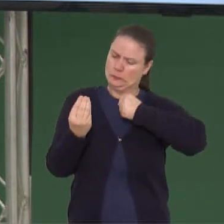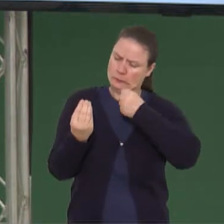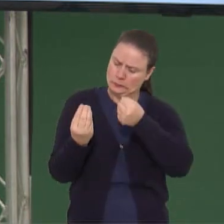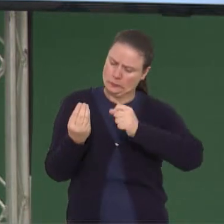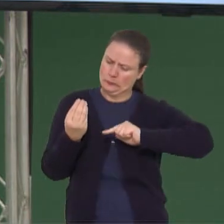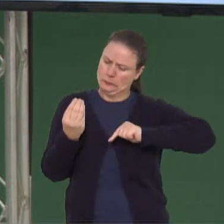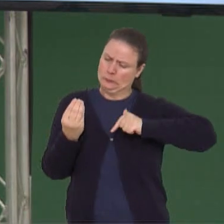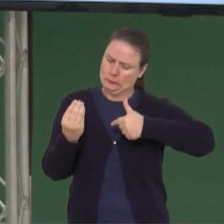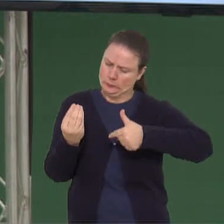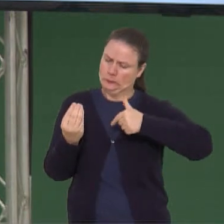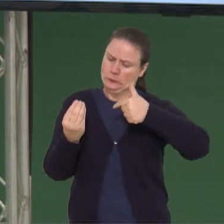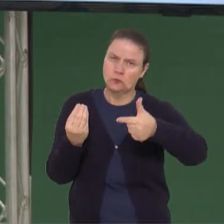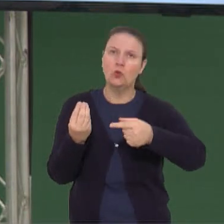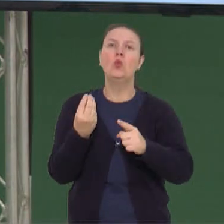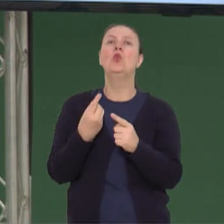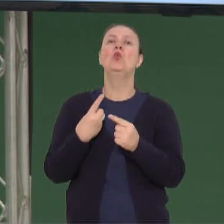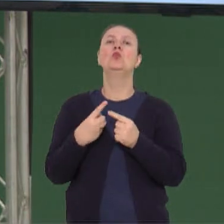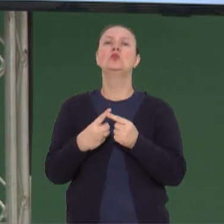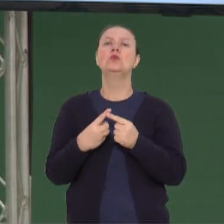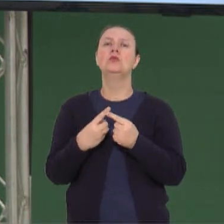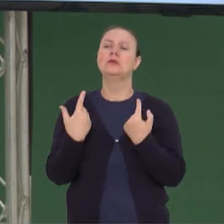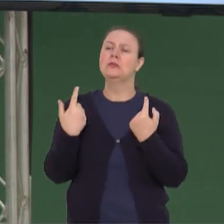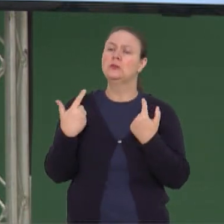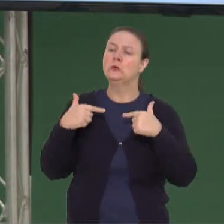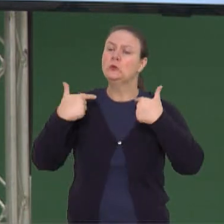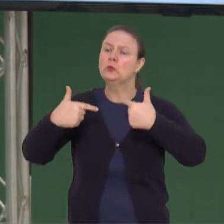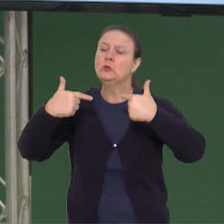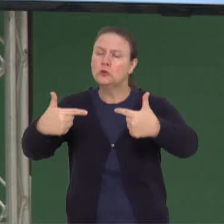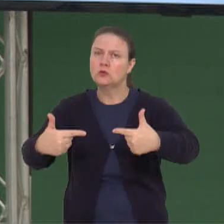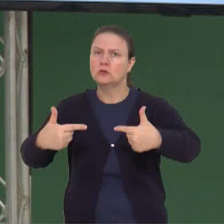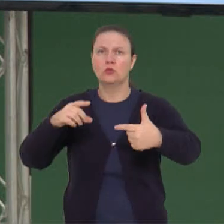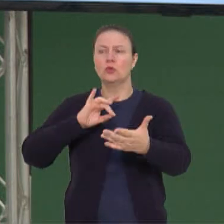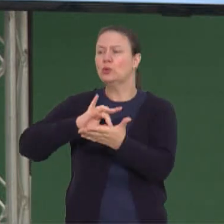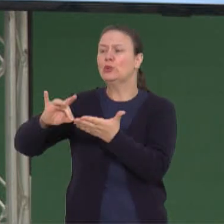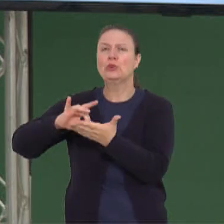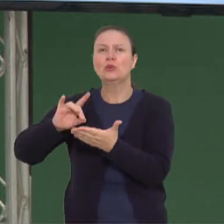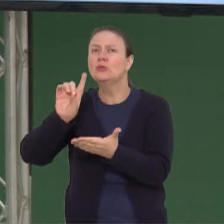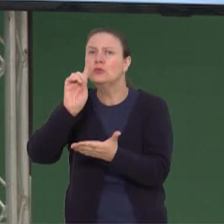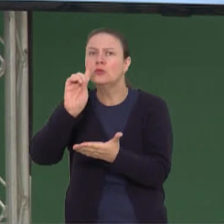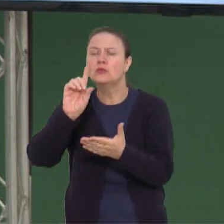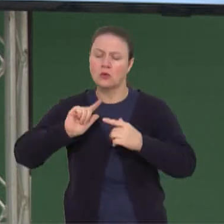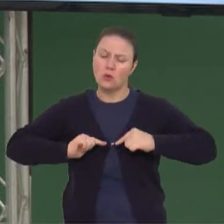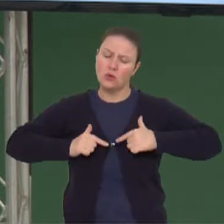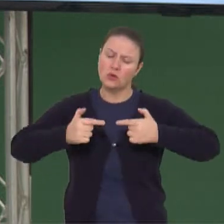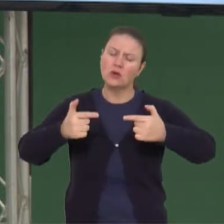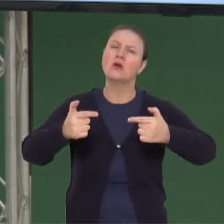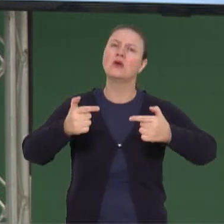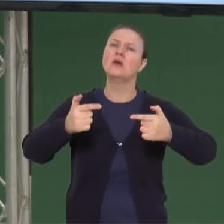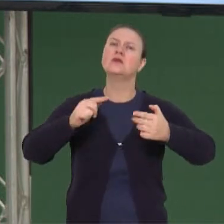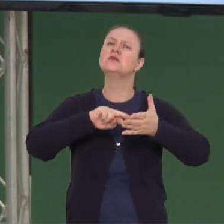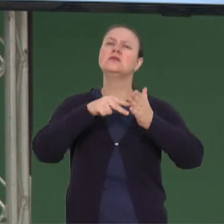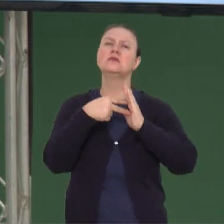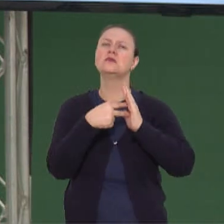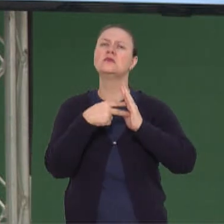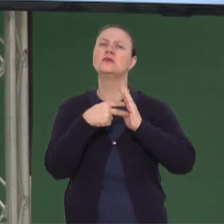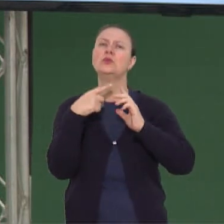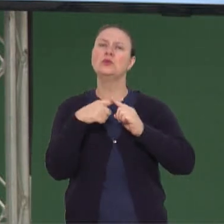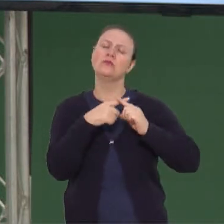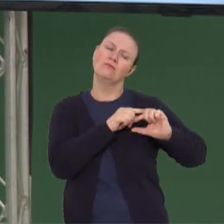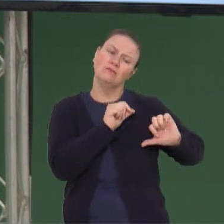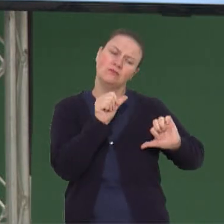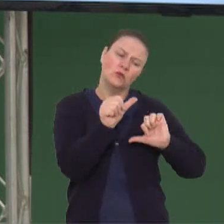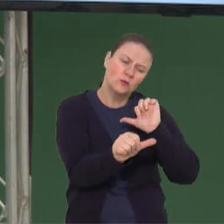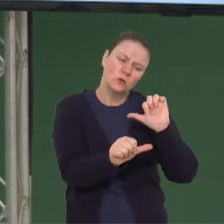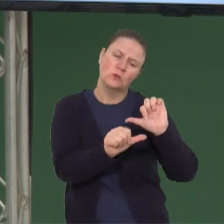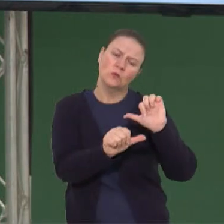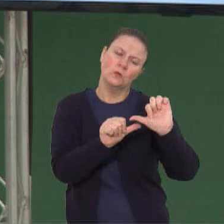com opostos. Não outras pessoas, não inimigos. Guerra no sentido que tudo se transforma e você